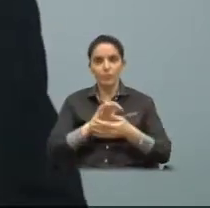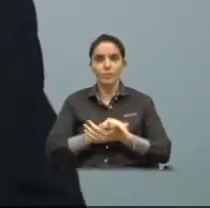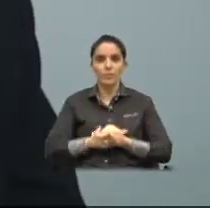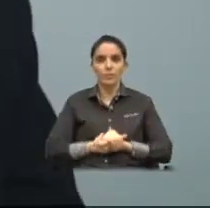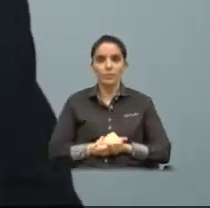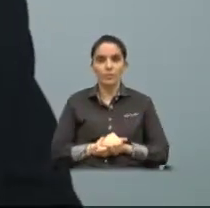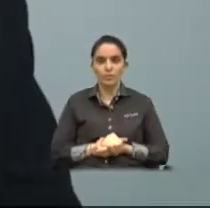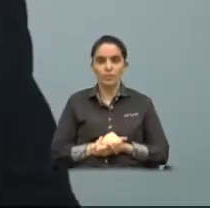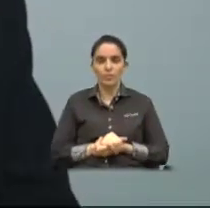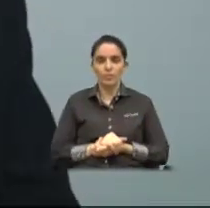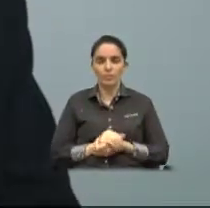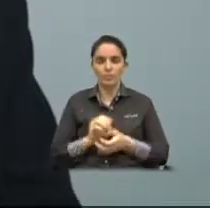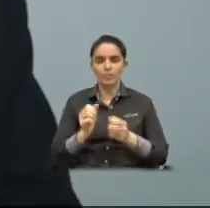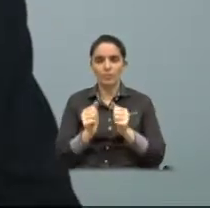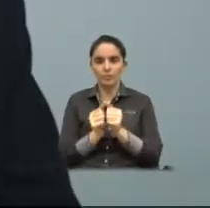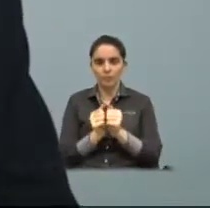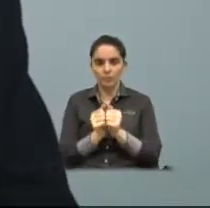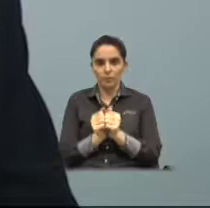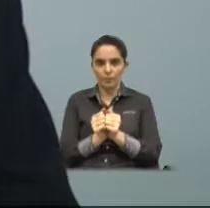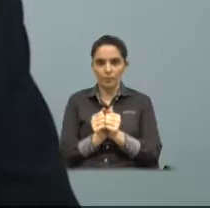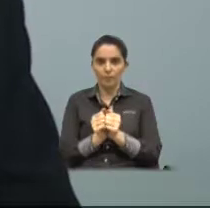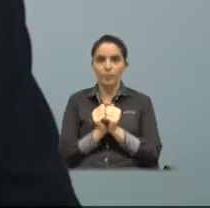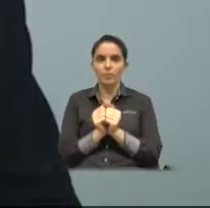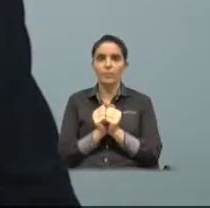esteve junto.